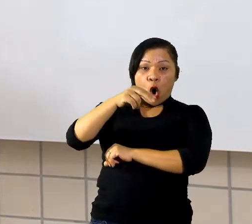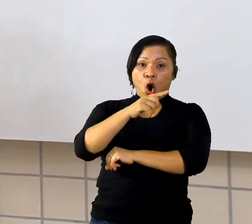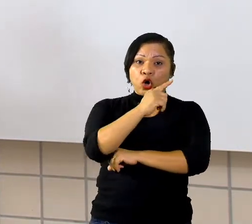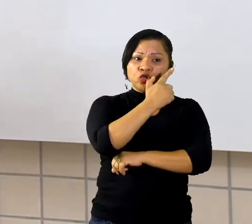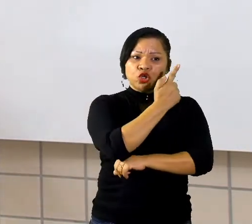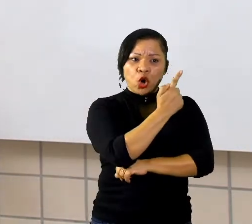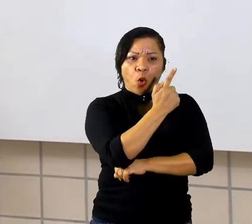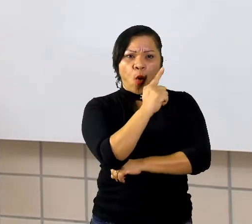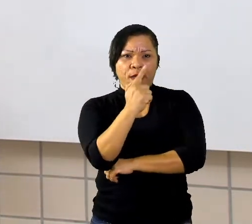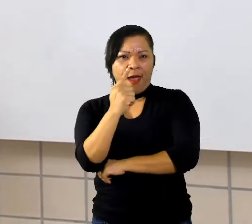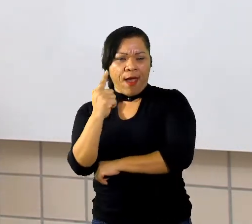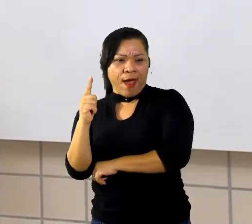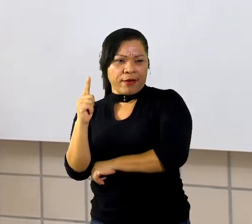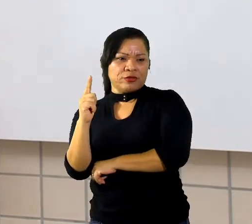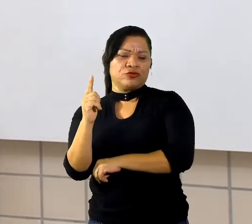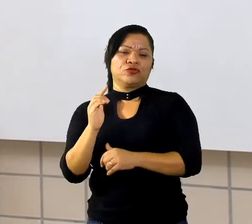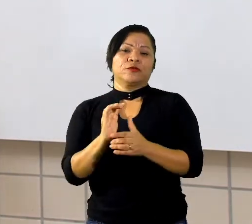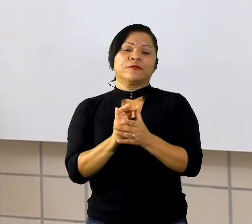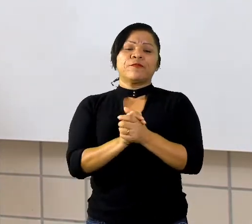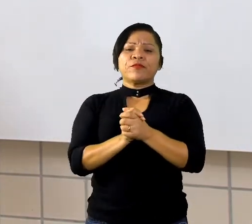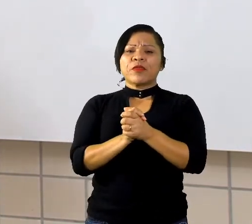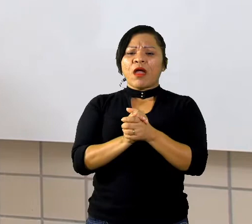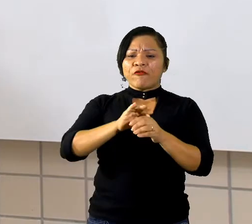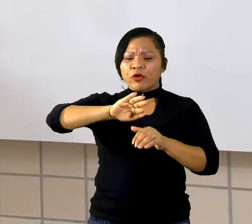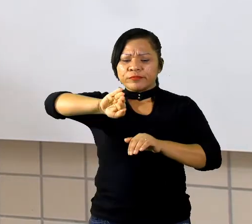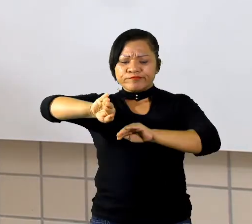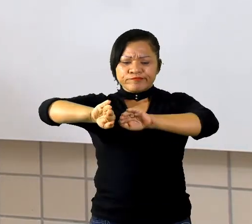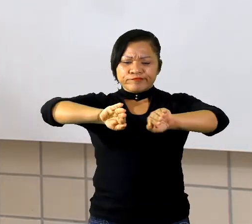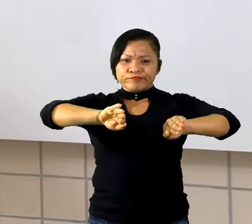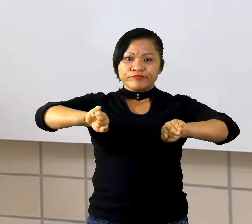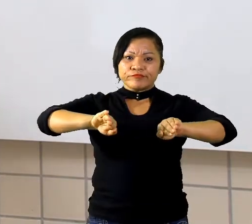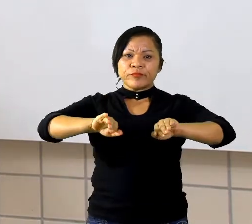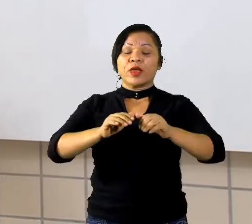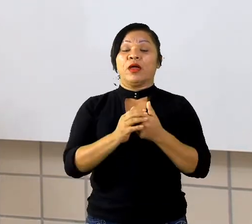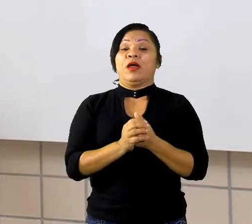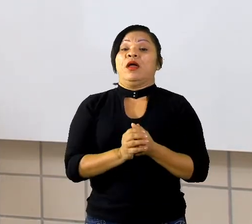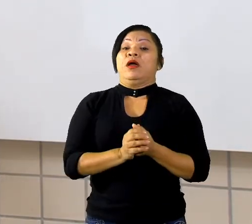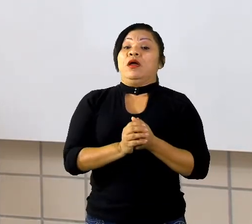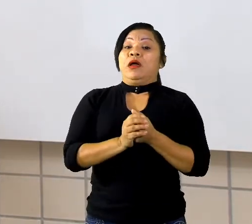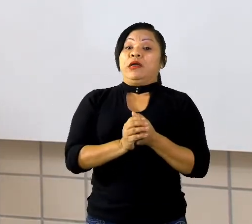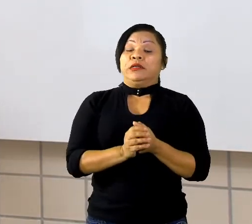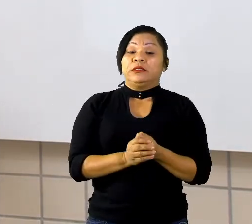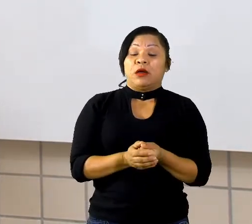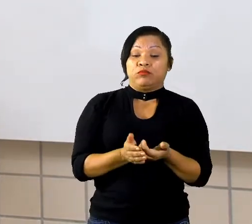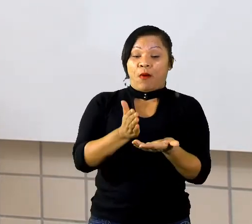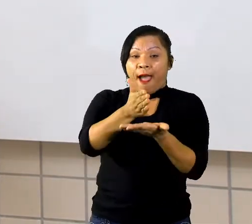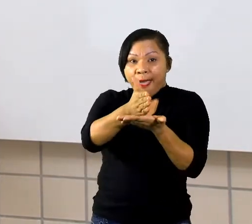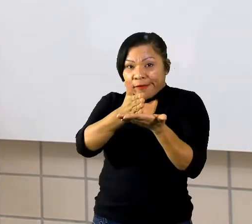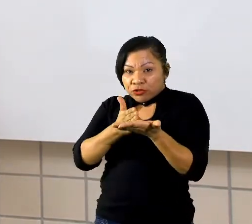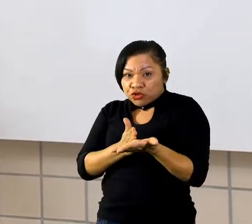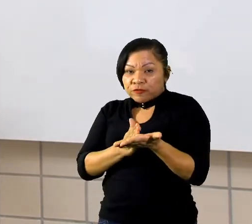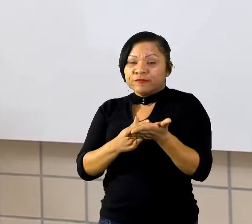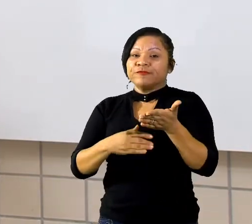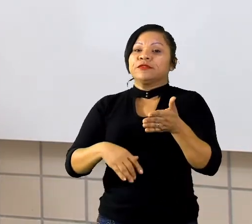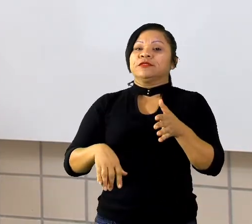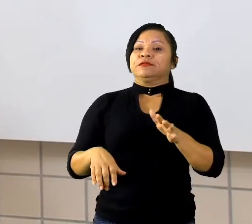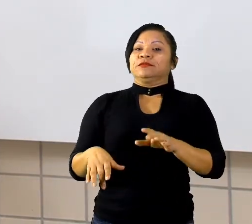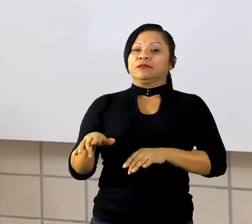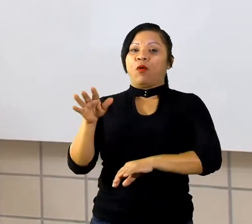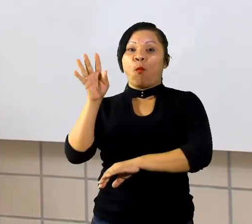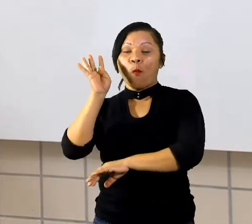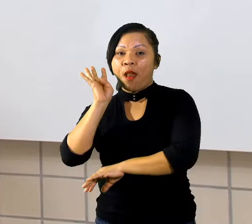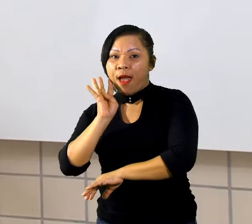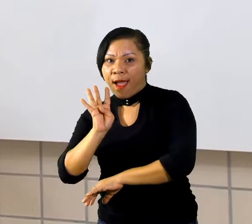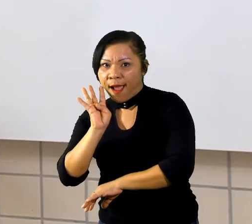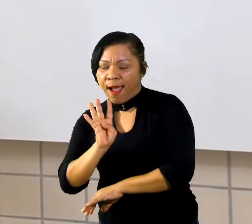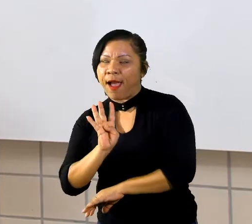foi fragmentado. A divisão legal, a divisão legalizada